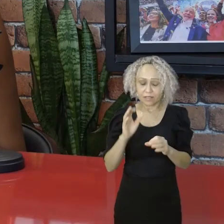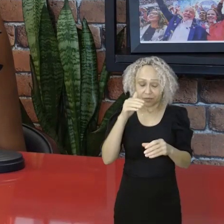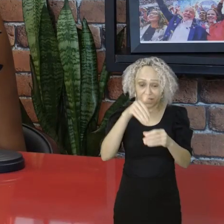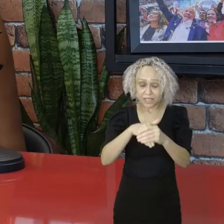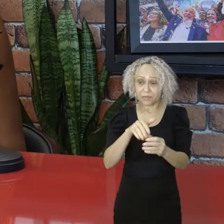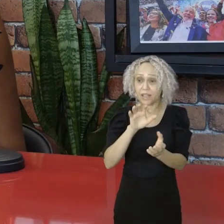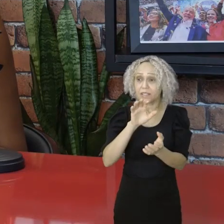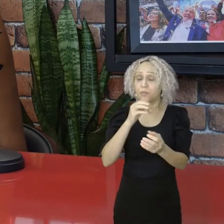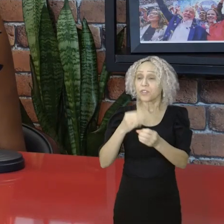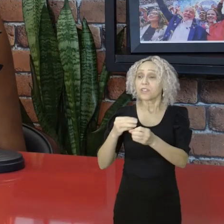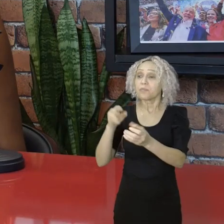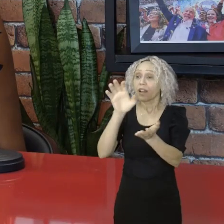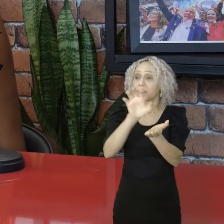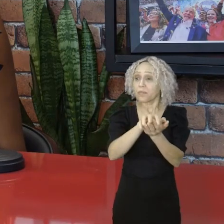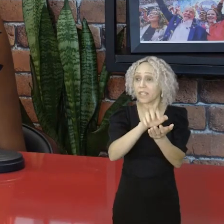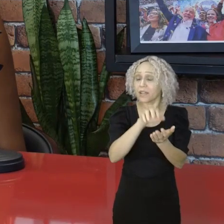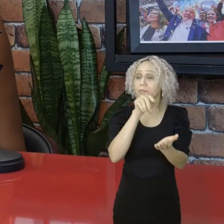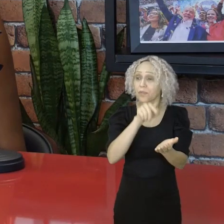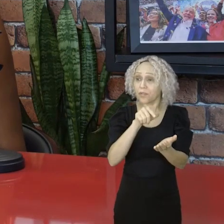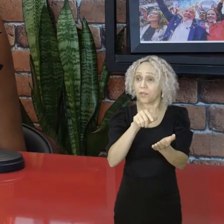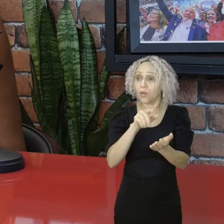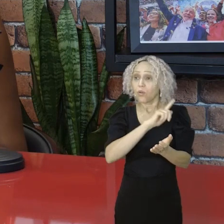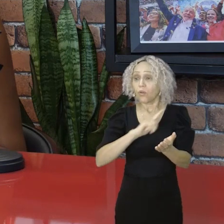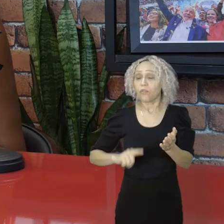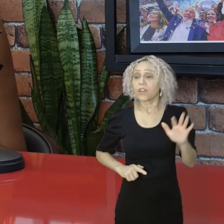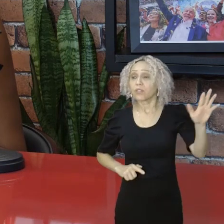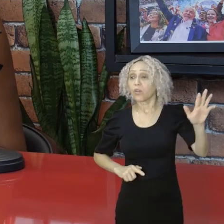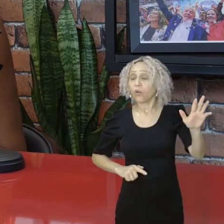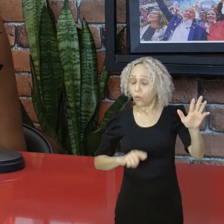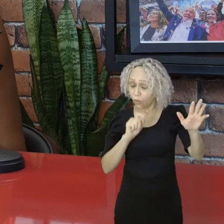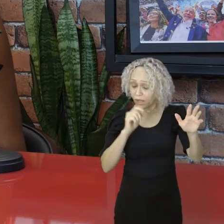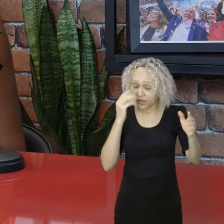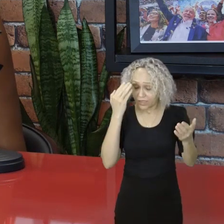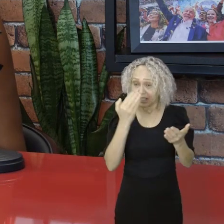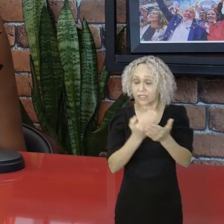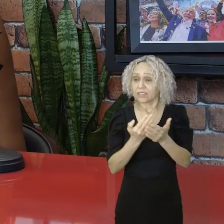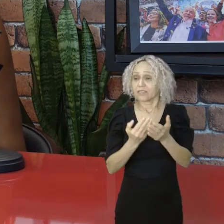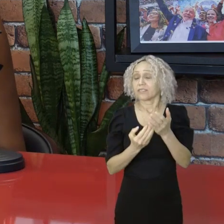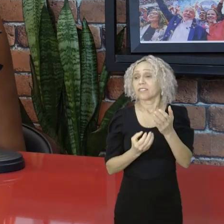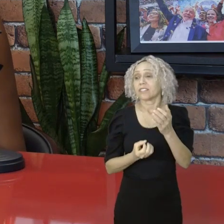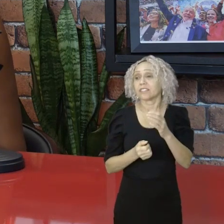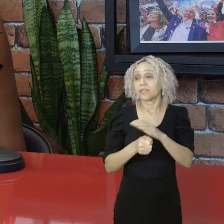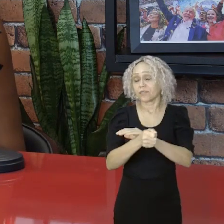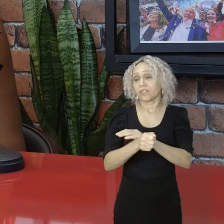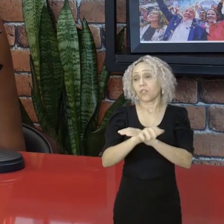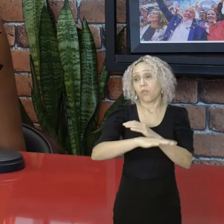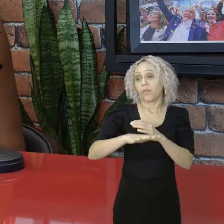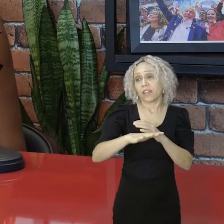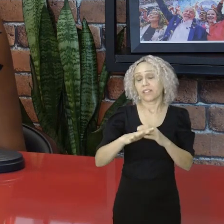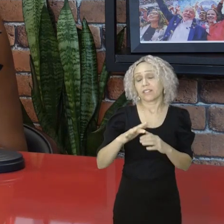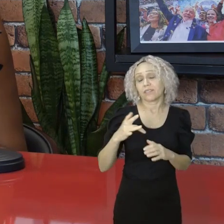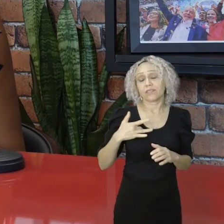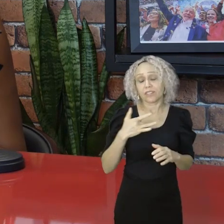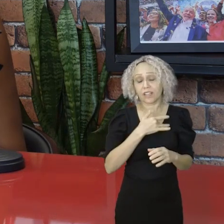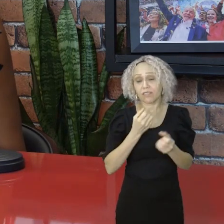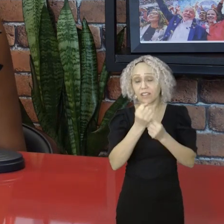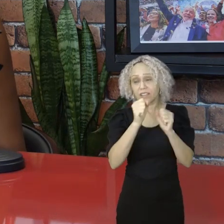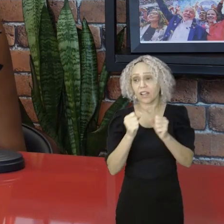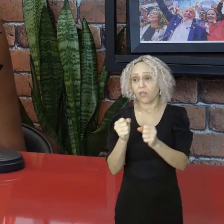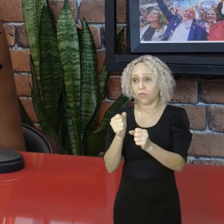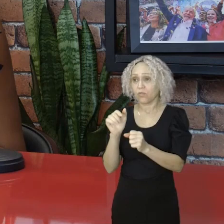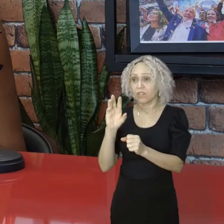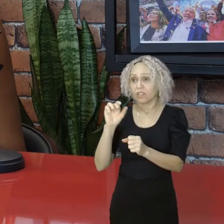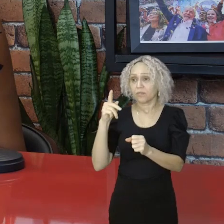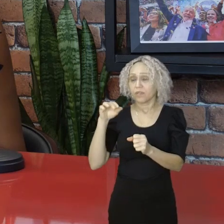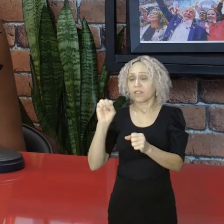Preparação para as eleições municipais em Pernambuco. Governo Lula aposta em complexo industrial da saúde. Fim da